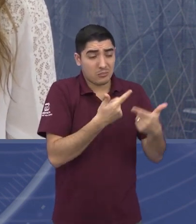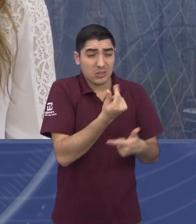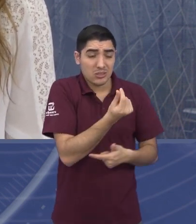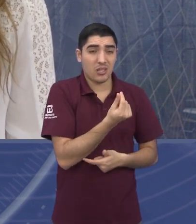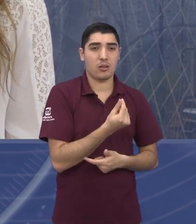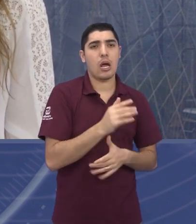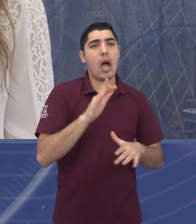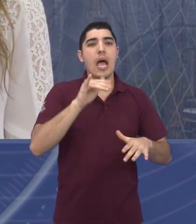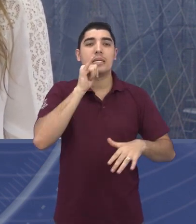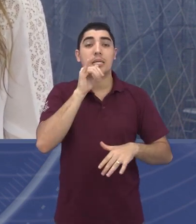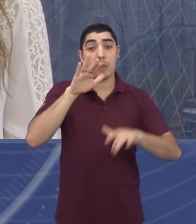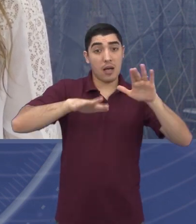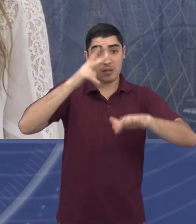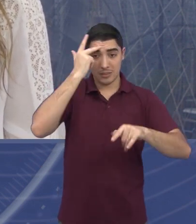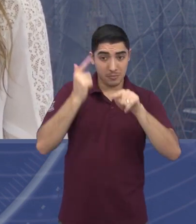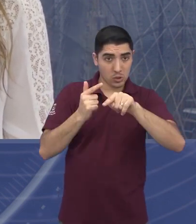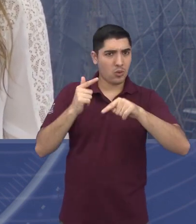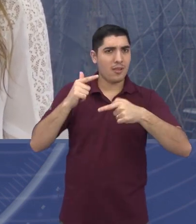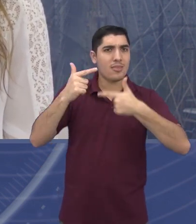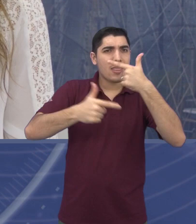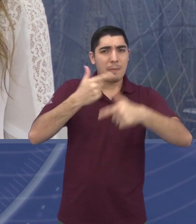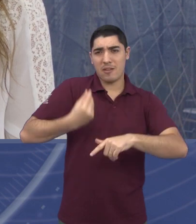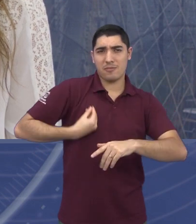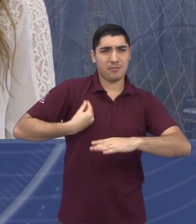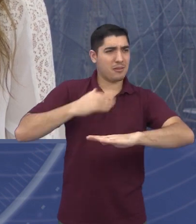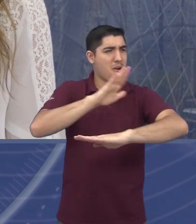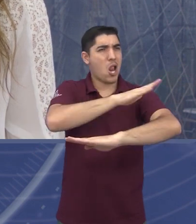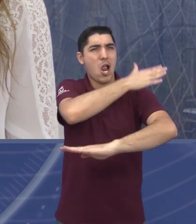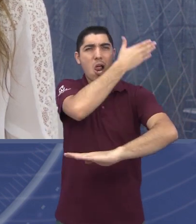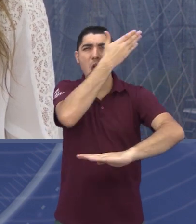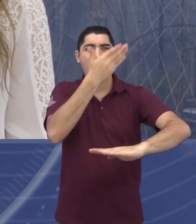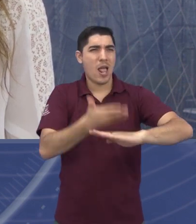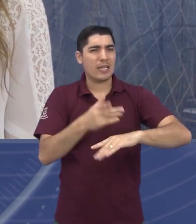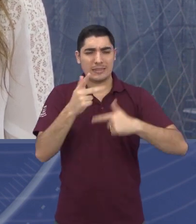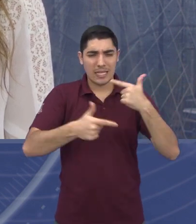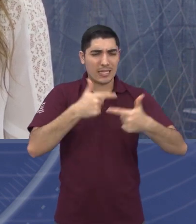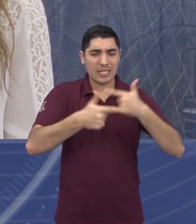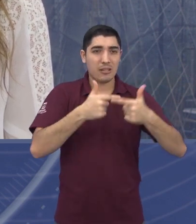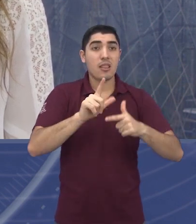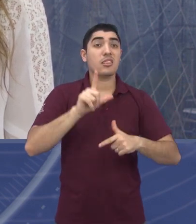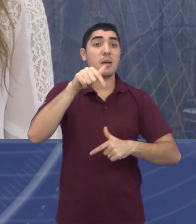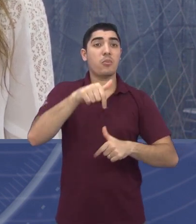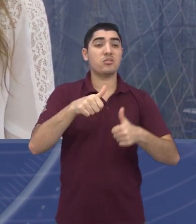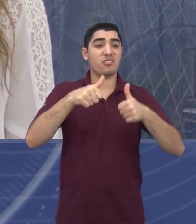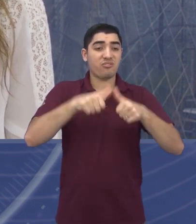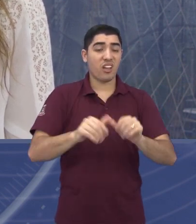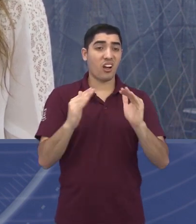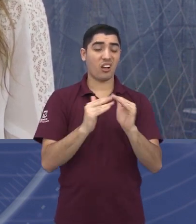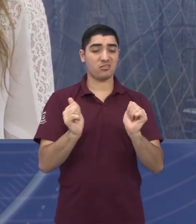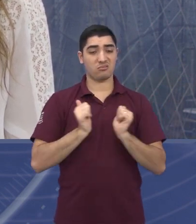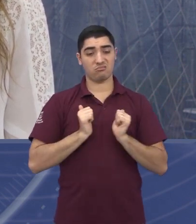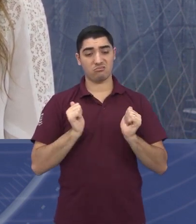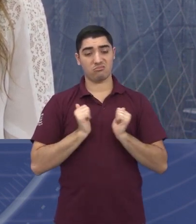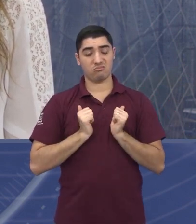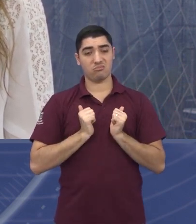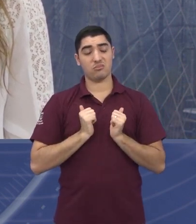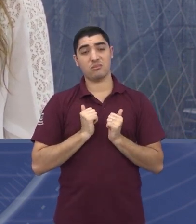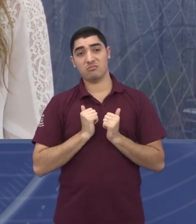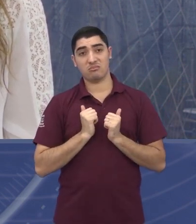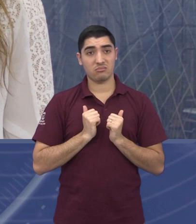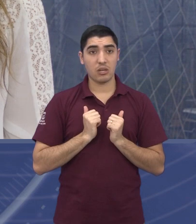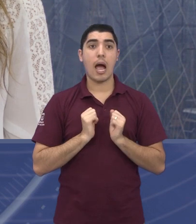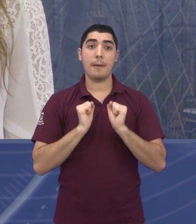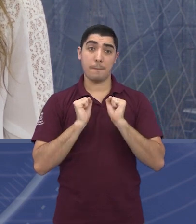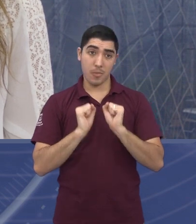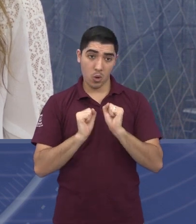inteira, tem uma vida ativa e depois fica em casa. Se você não trabalhar muito bem isso, não criar outros afazeres, né?